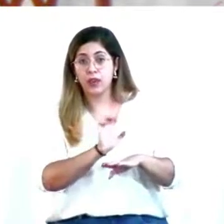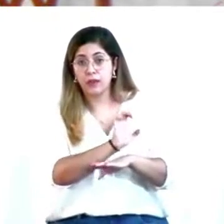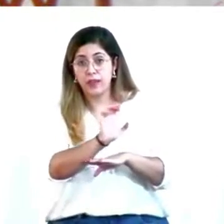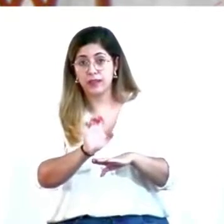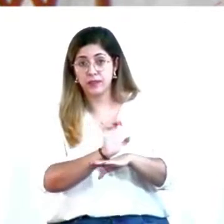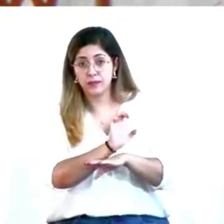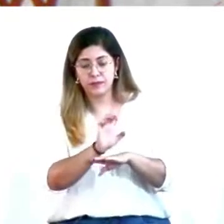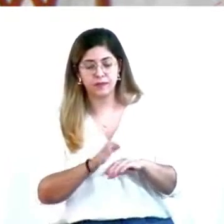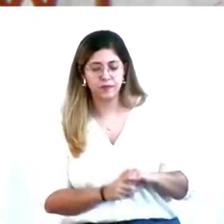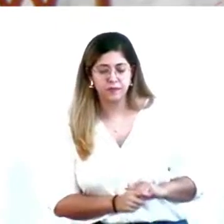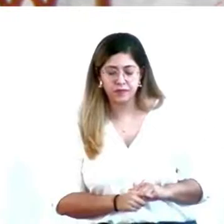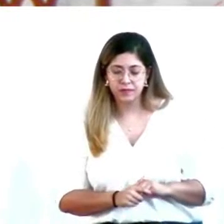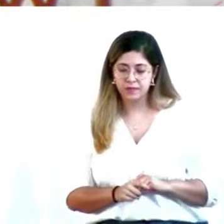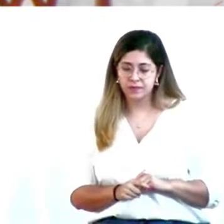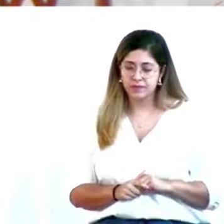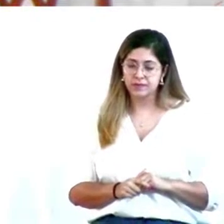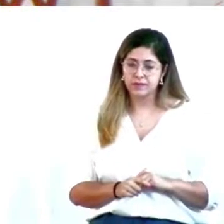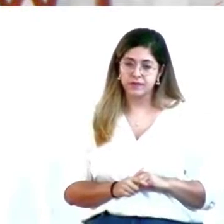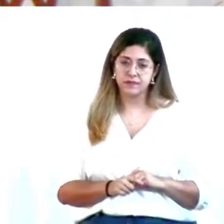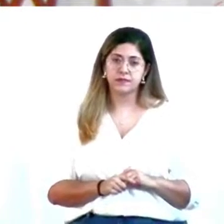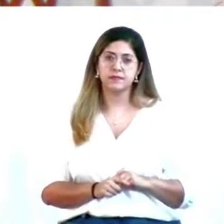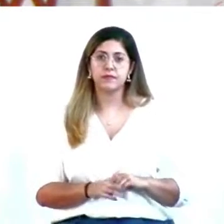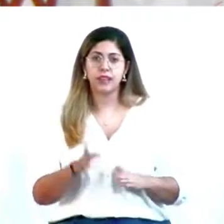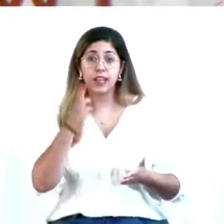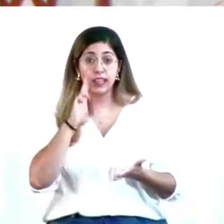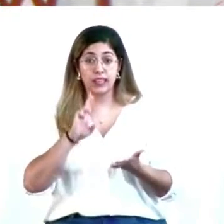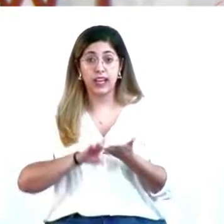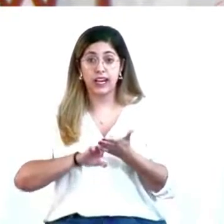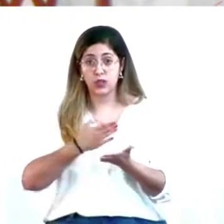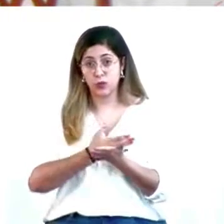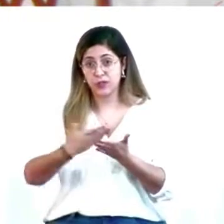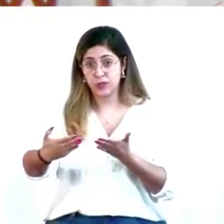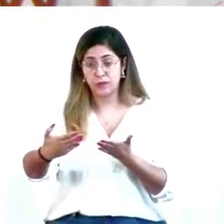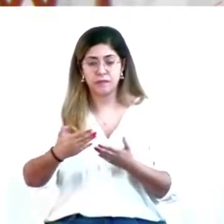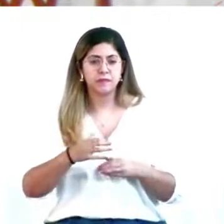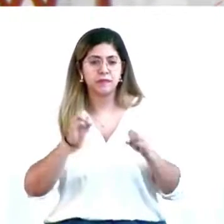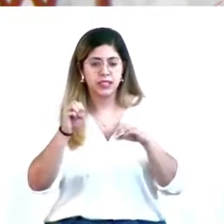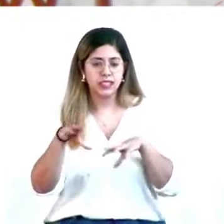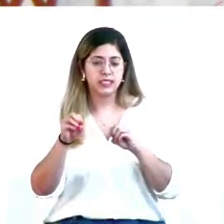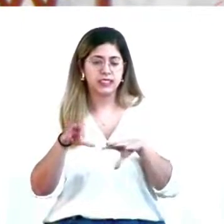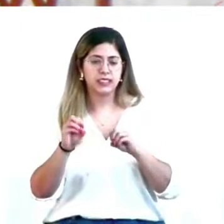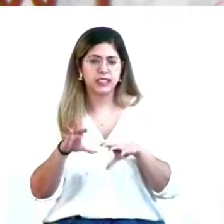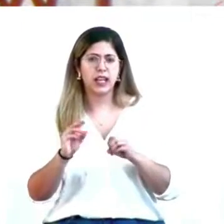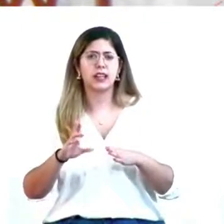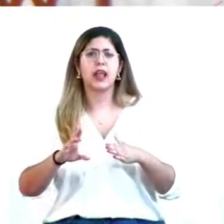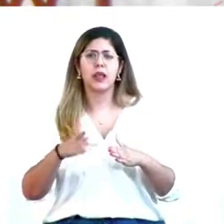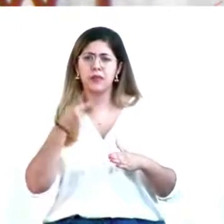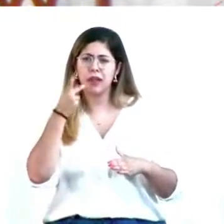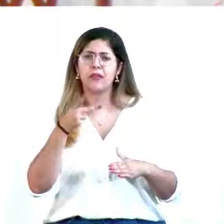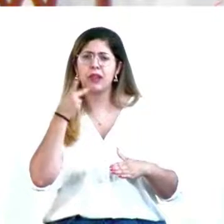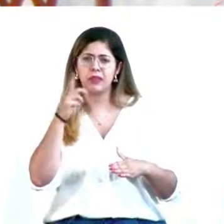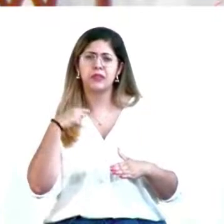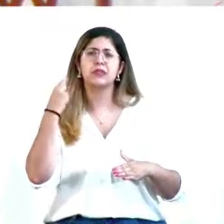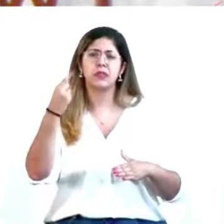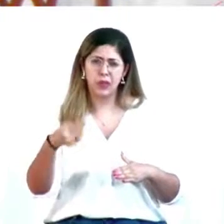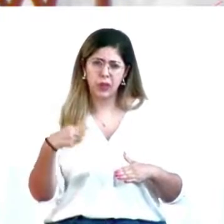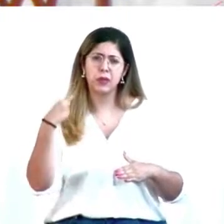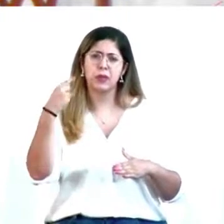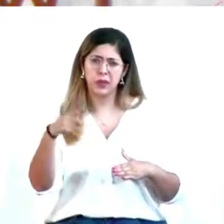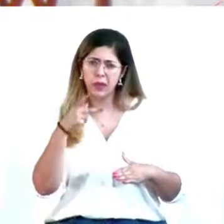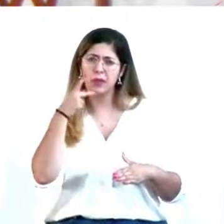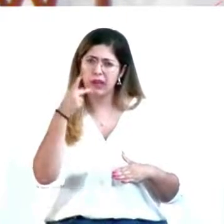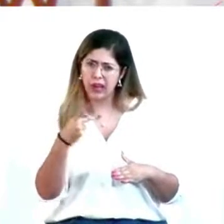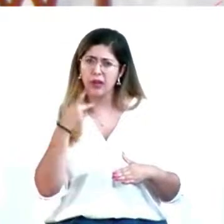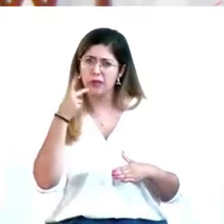trazendo à igreja de Éfeso e o que ele está ensinando, instruindo, repetindo muitas das vezes o mesmo